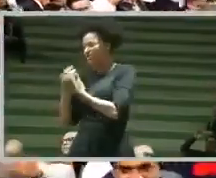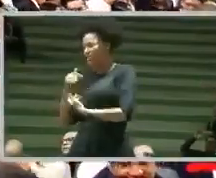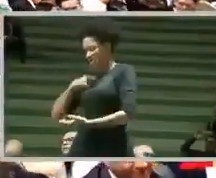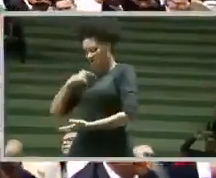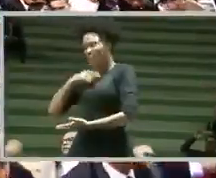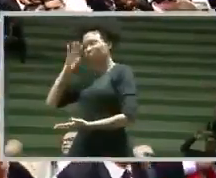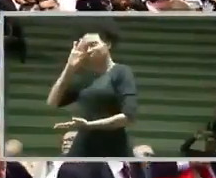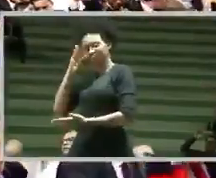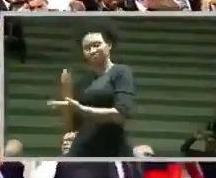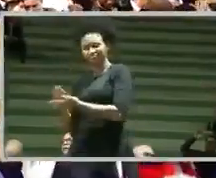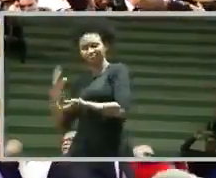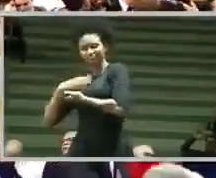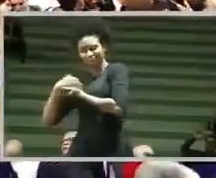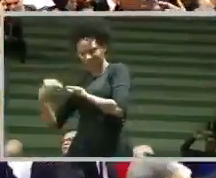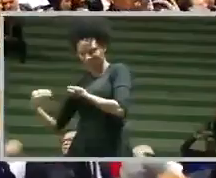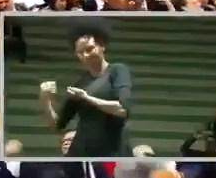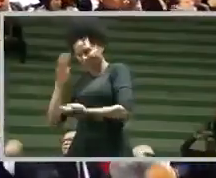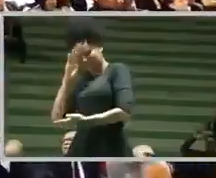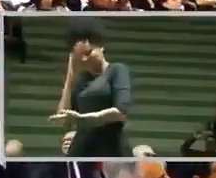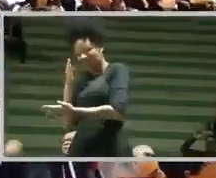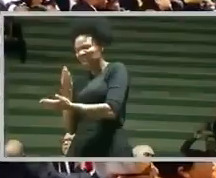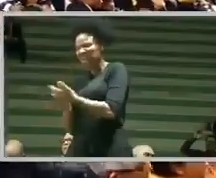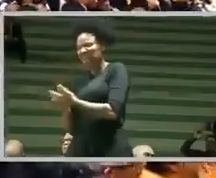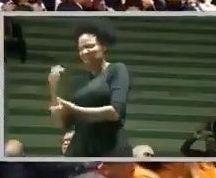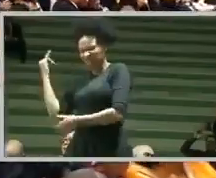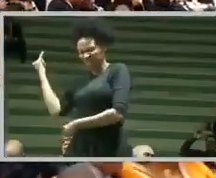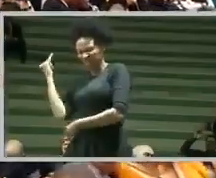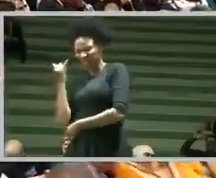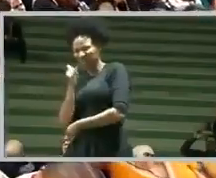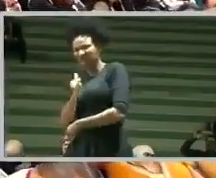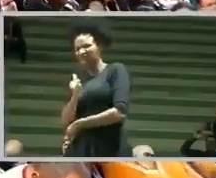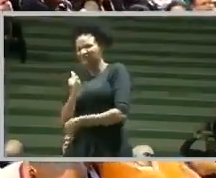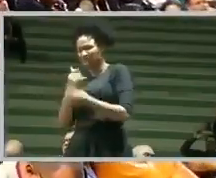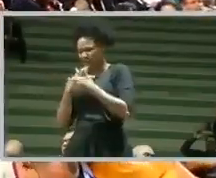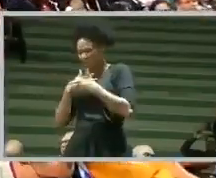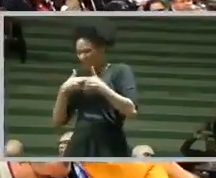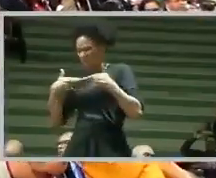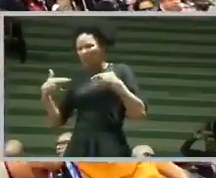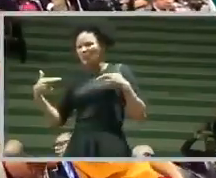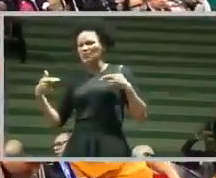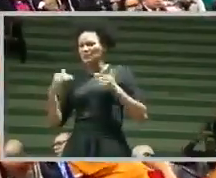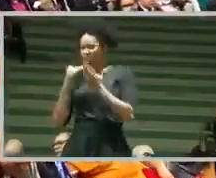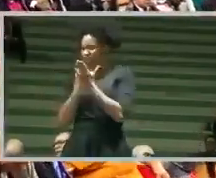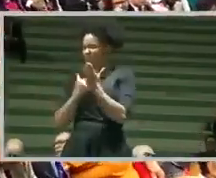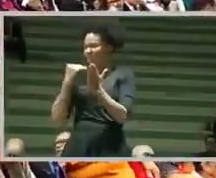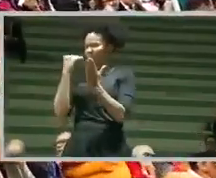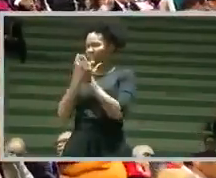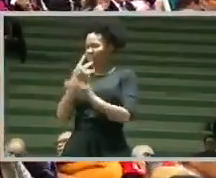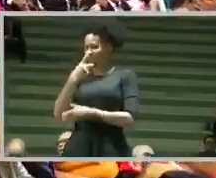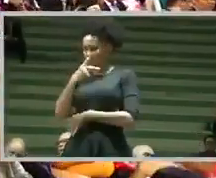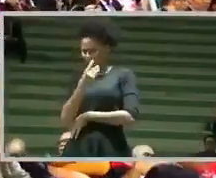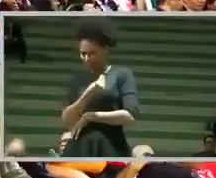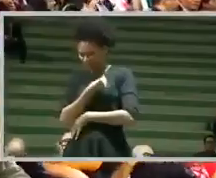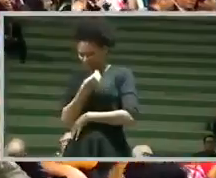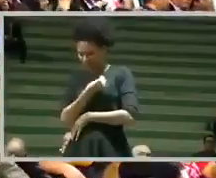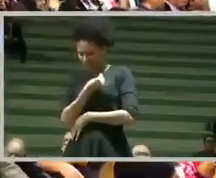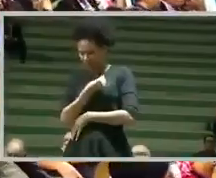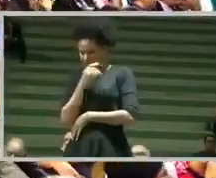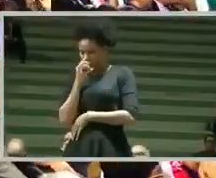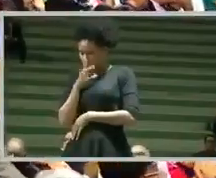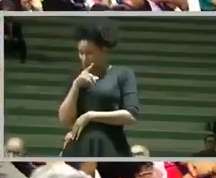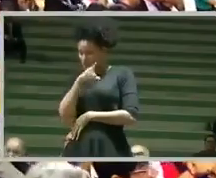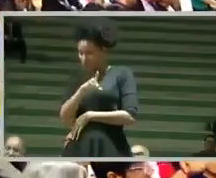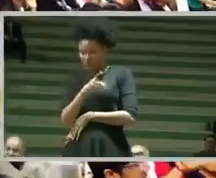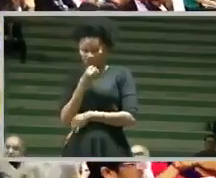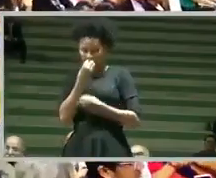creio que Deus fará coisas grandes na sua vida, não só para te